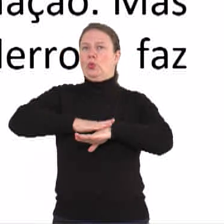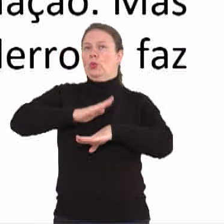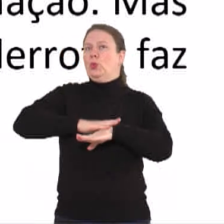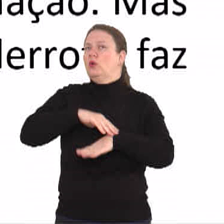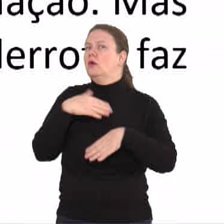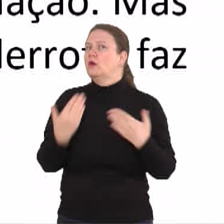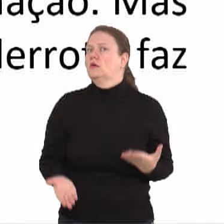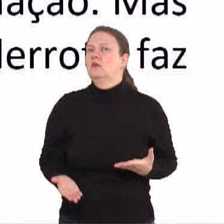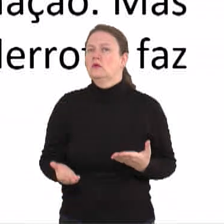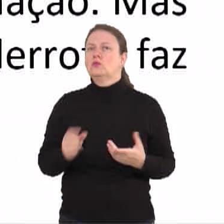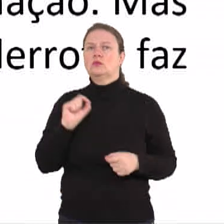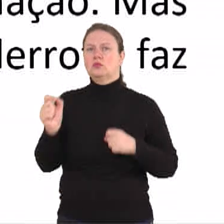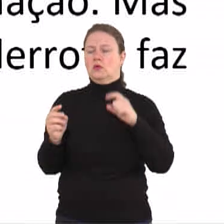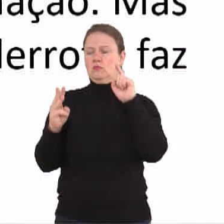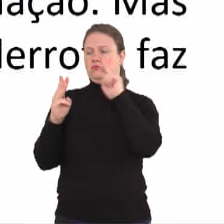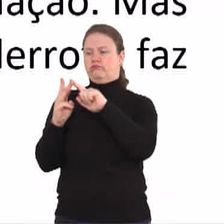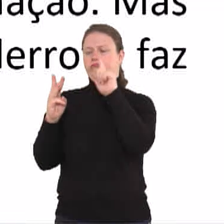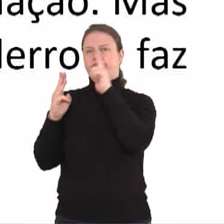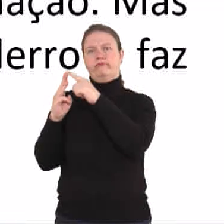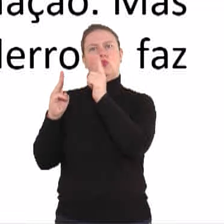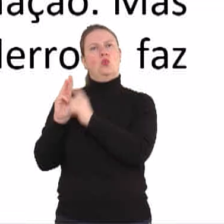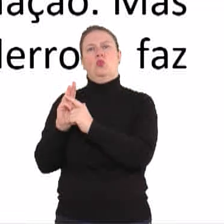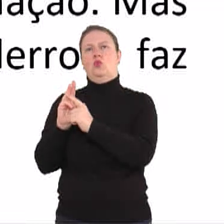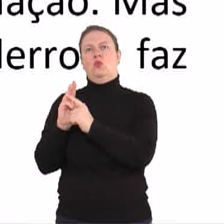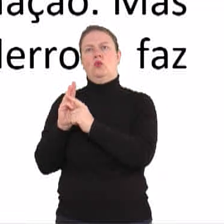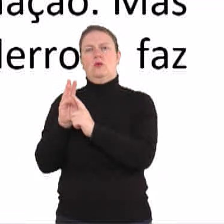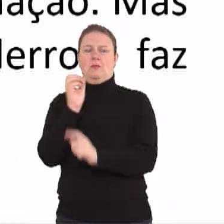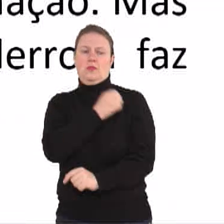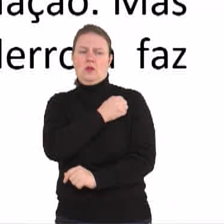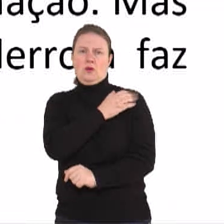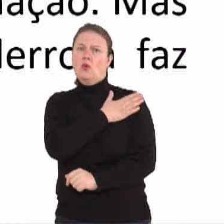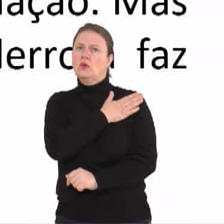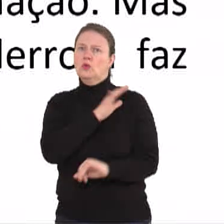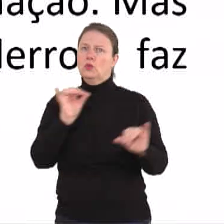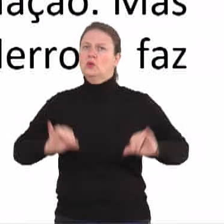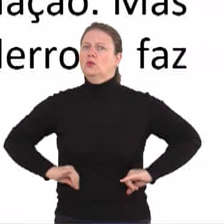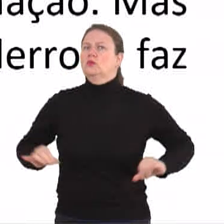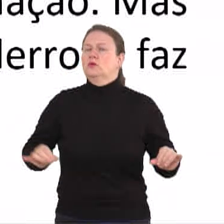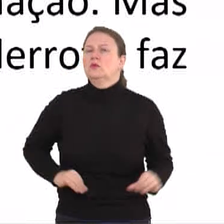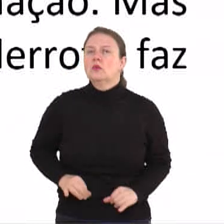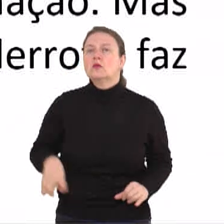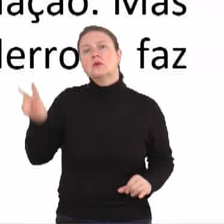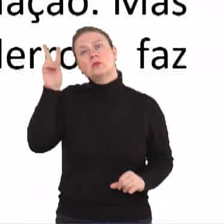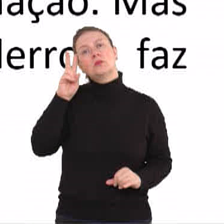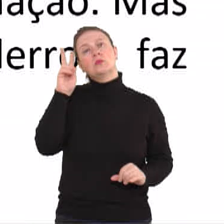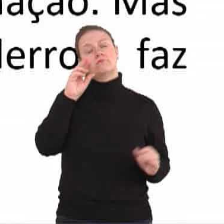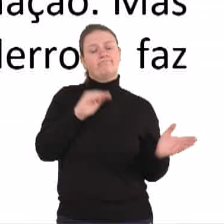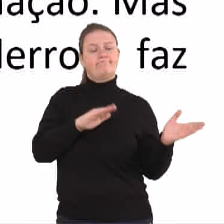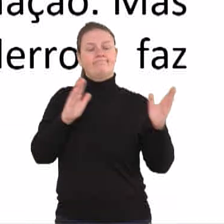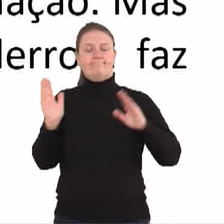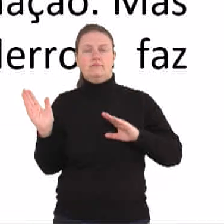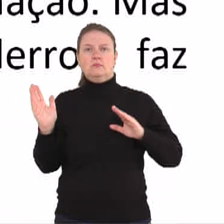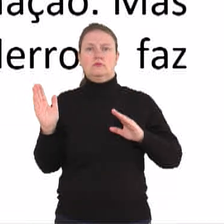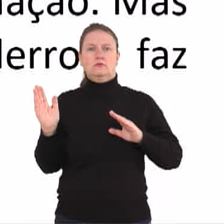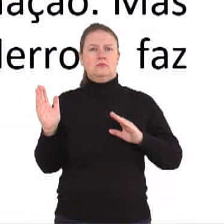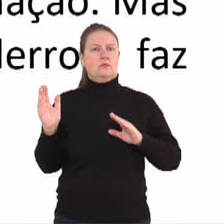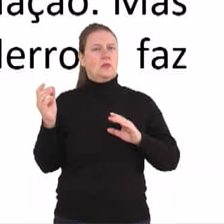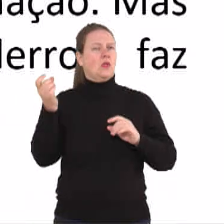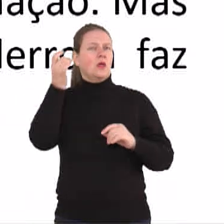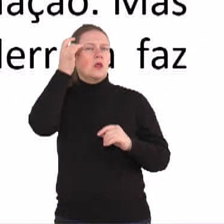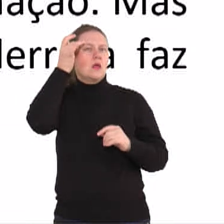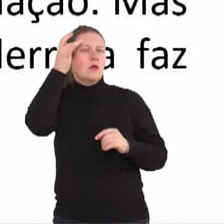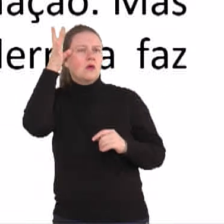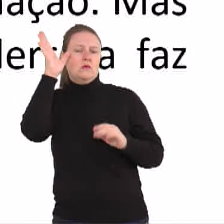suas protagonistas pelos preconceitos que elas sofrem. Em uma história nesse formato, seria muito